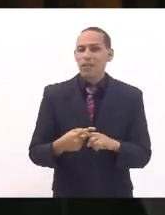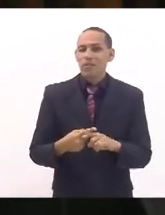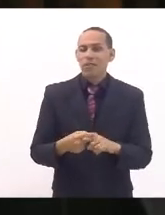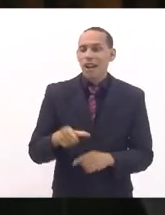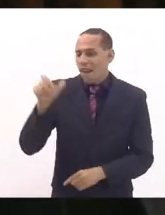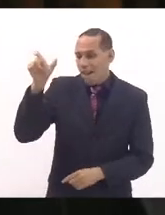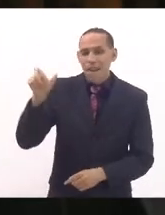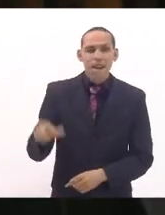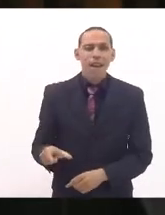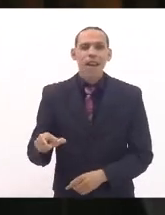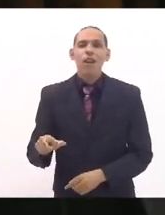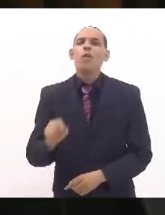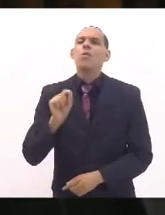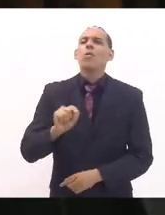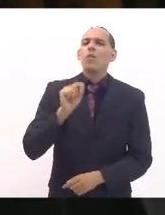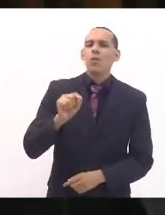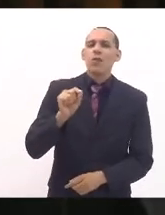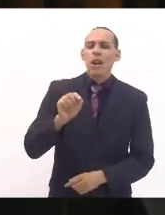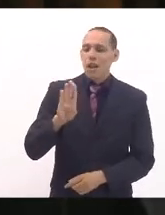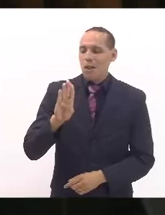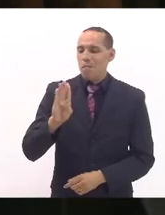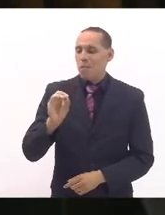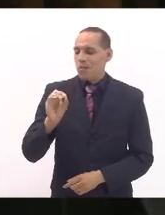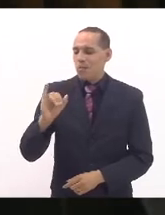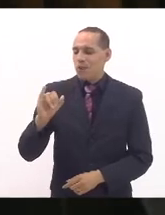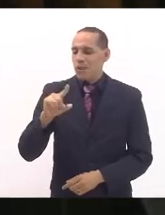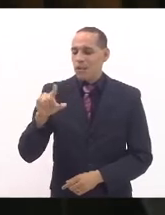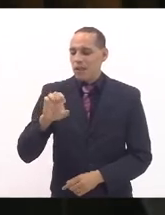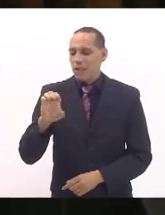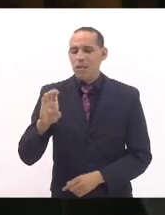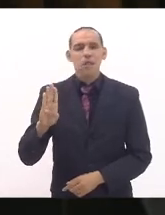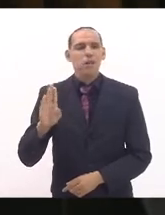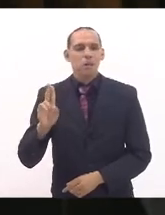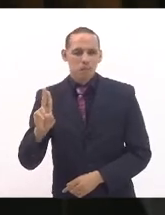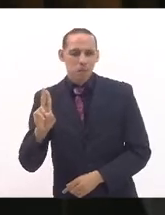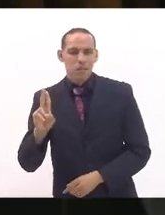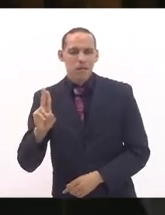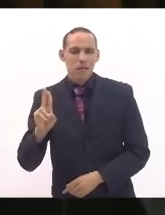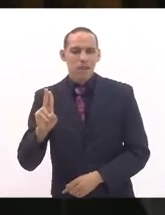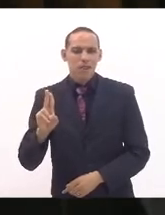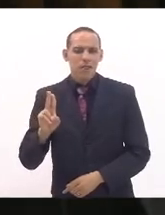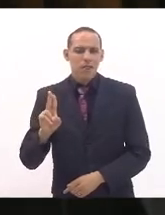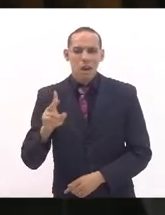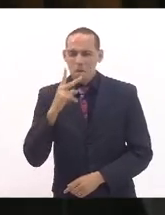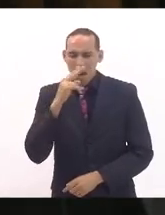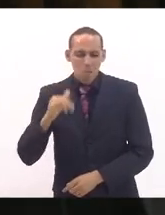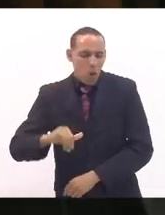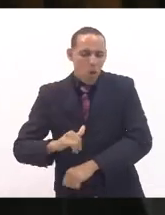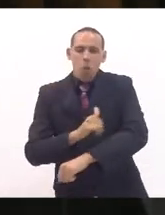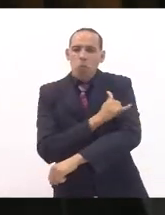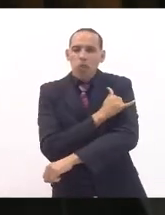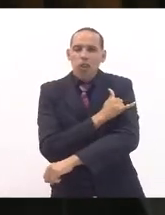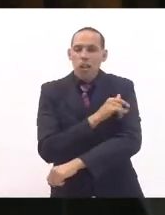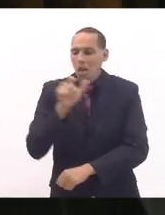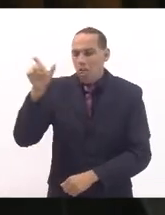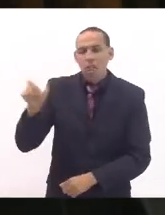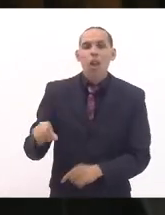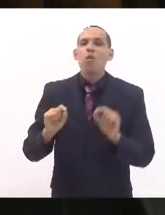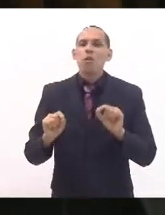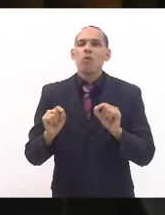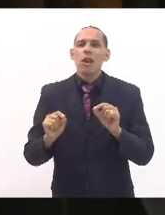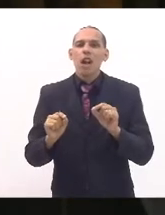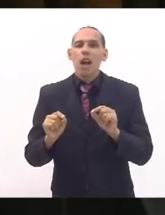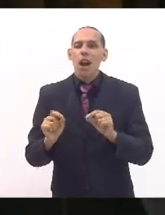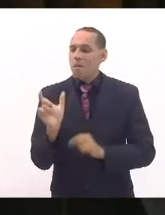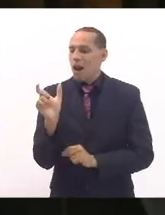um Beuzebu, aliás, é um boizebu, porque com aquele corpinho não é Beuzebu, aquele corpinho é corpinho de boi, que criou uma nova